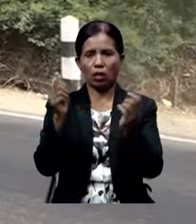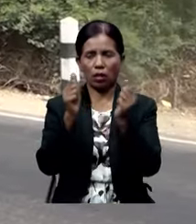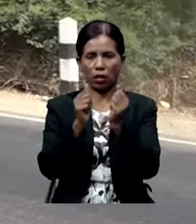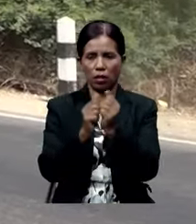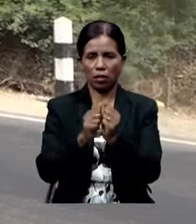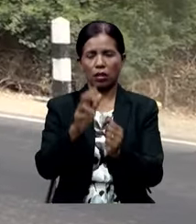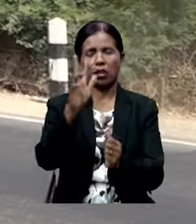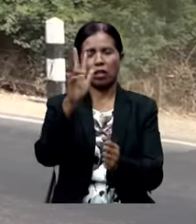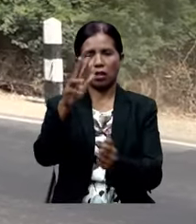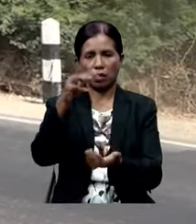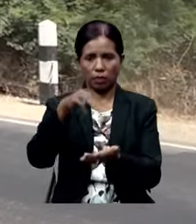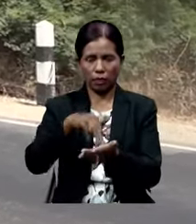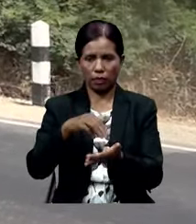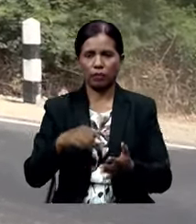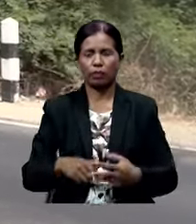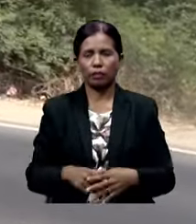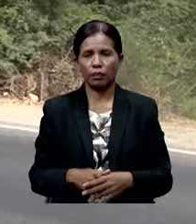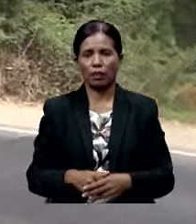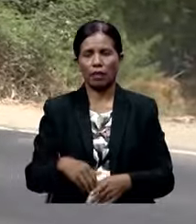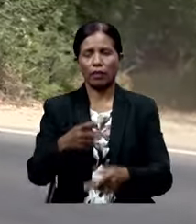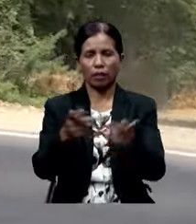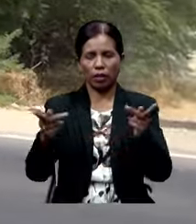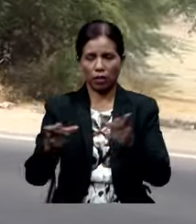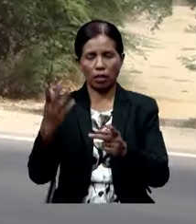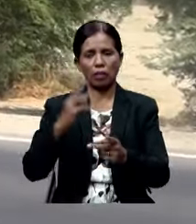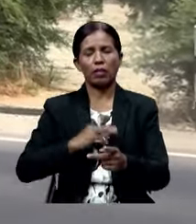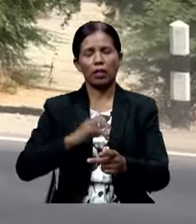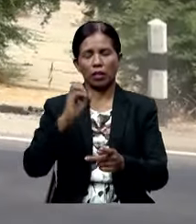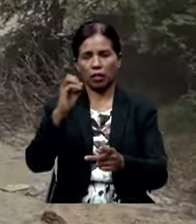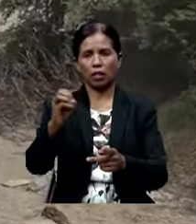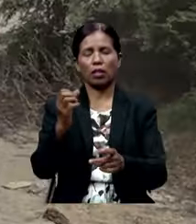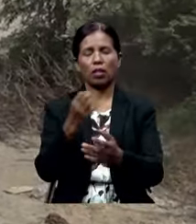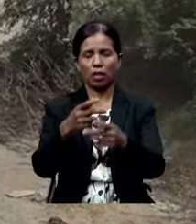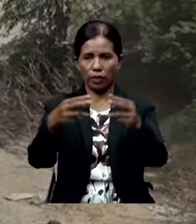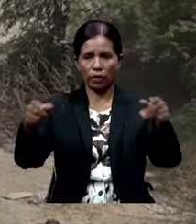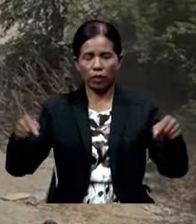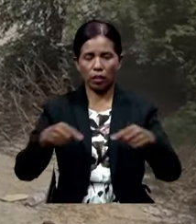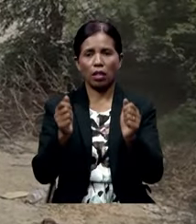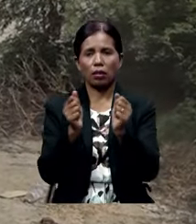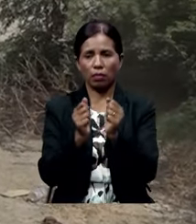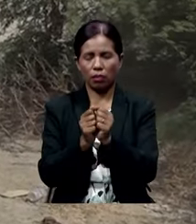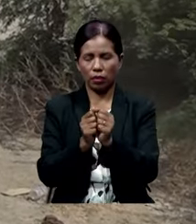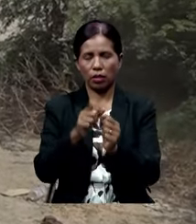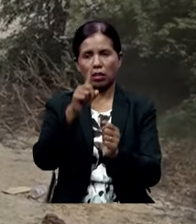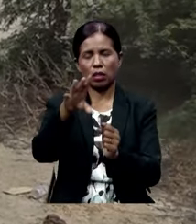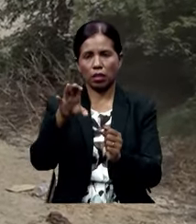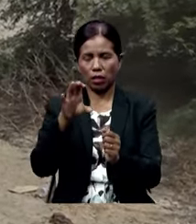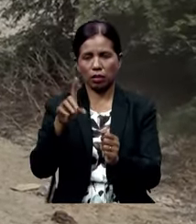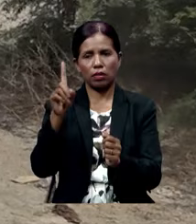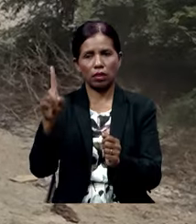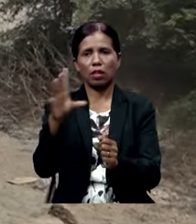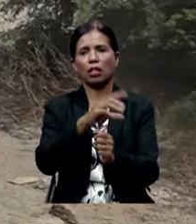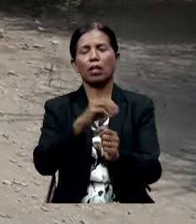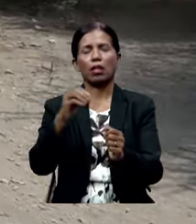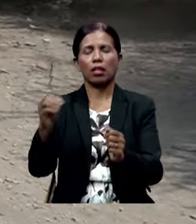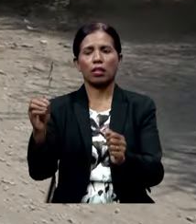em Tolorecin. Rainer Timor-Guebe identifica e Metinaro né, o medida hectare Recin Atus Ida Ida, nebe localiza e